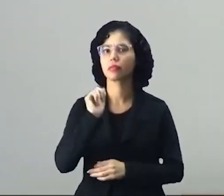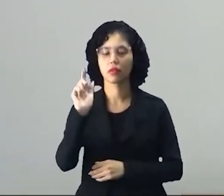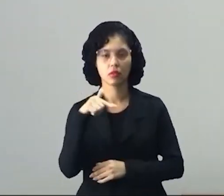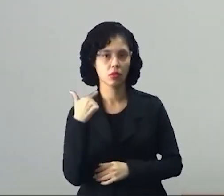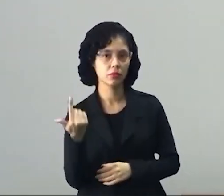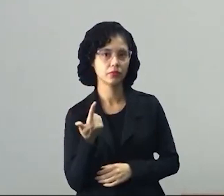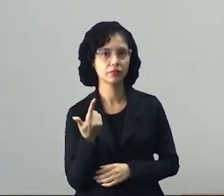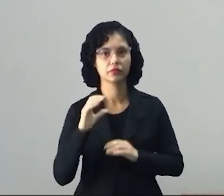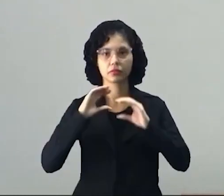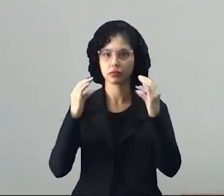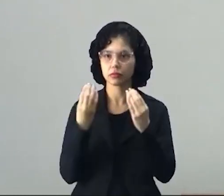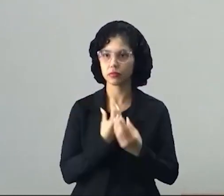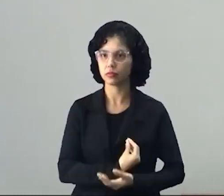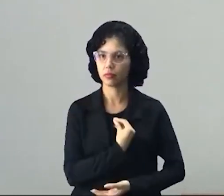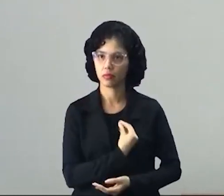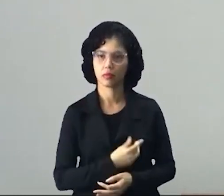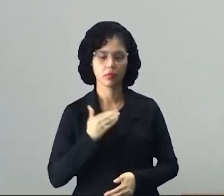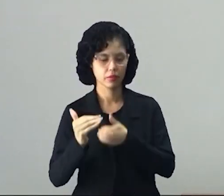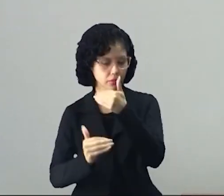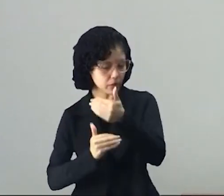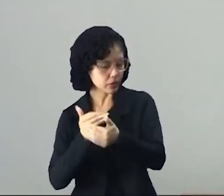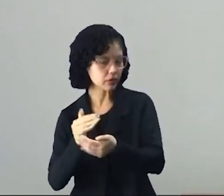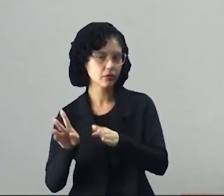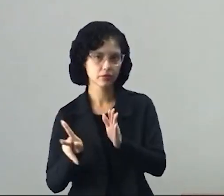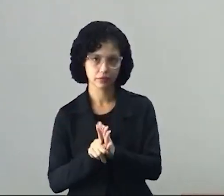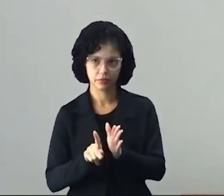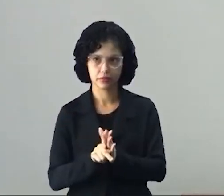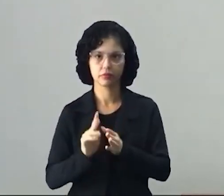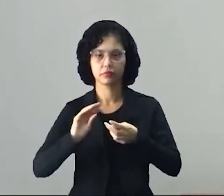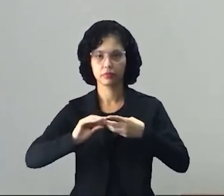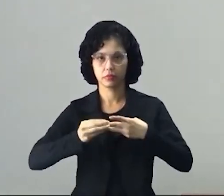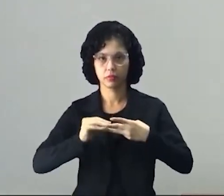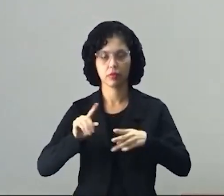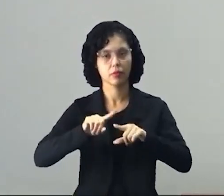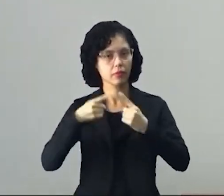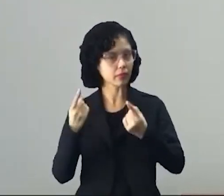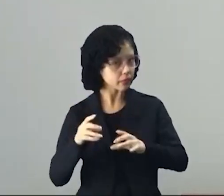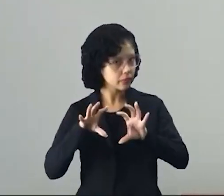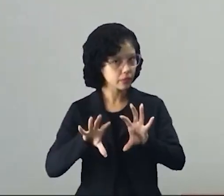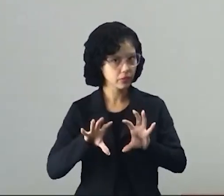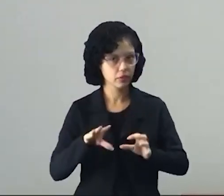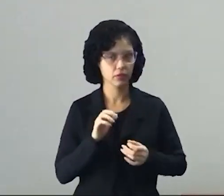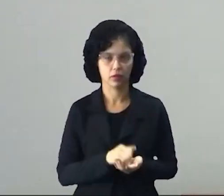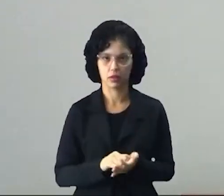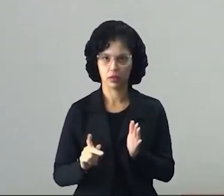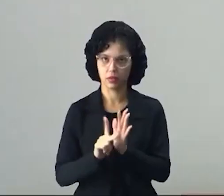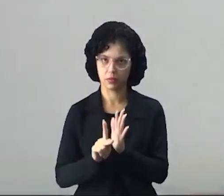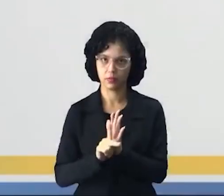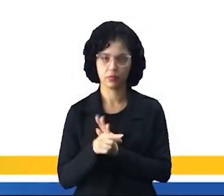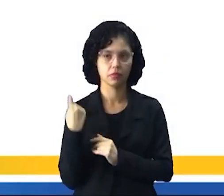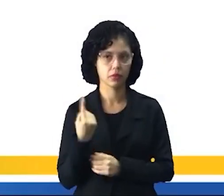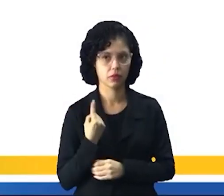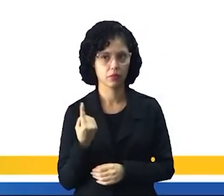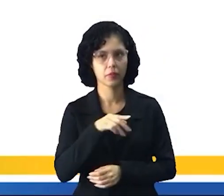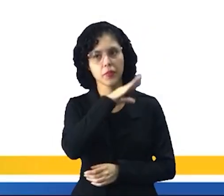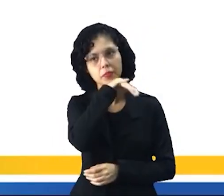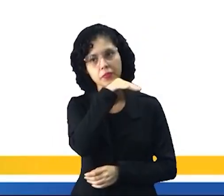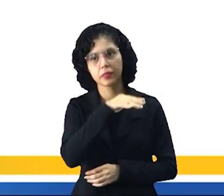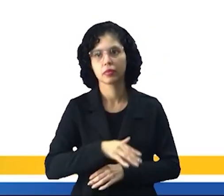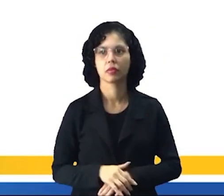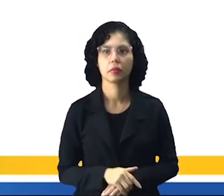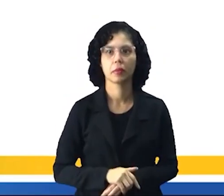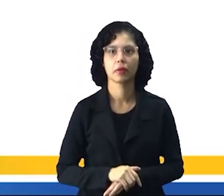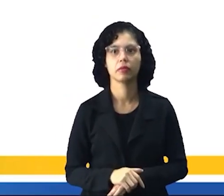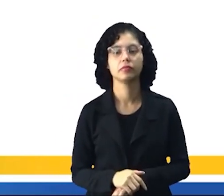outros seres vivos também vão ter um processo de diferenciação celular, mas esse da formação da blástula, ele é único nos animais,